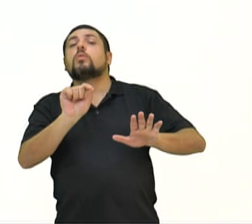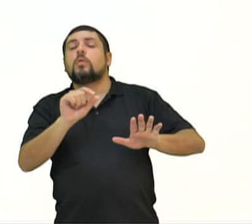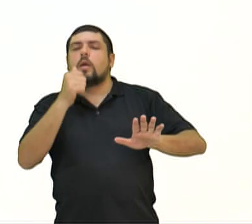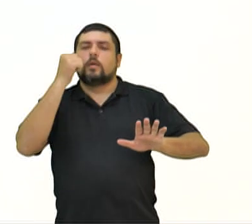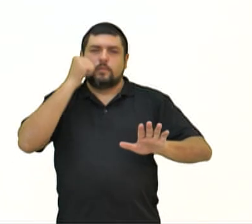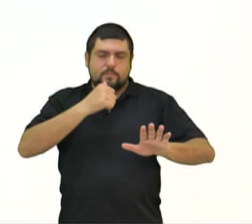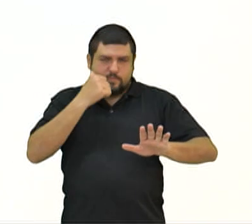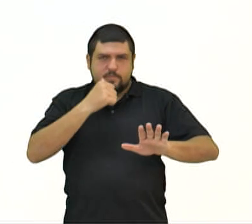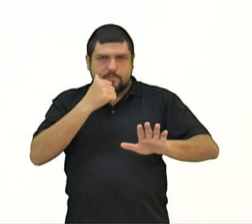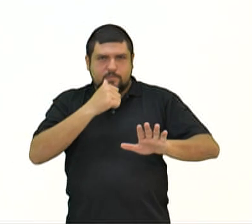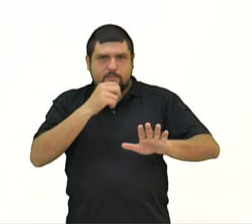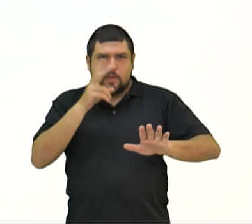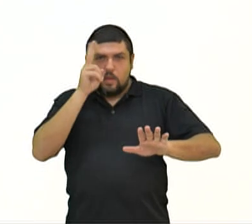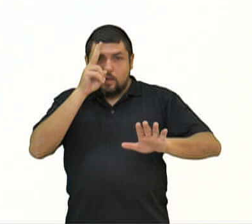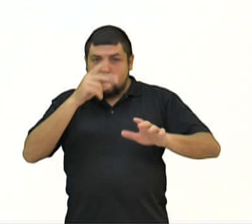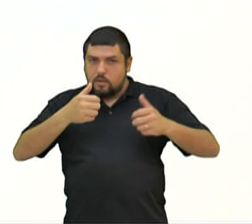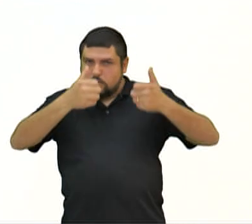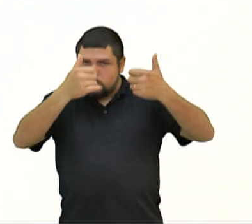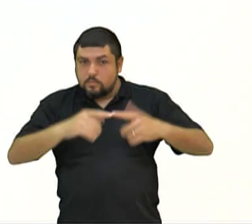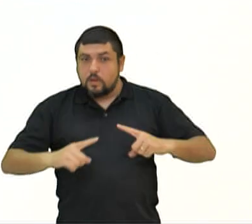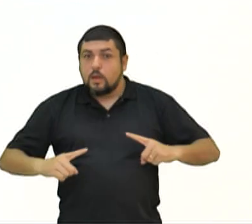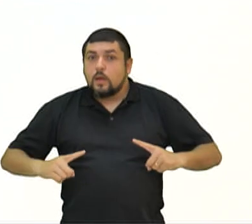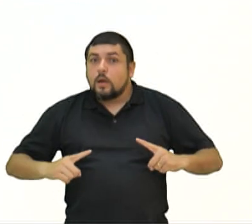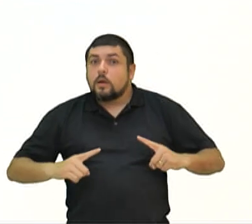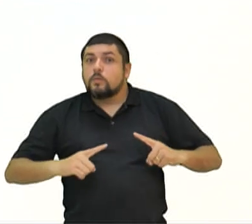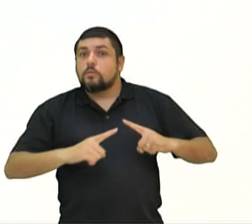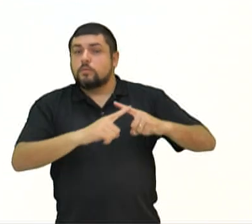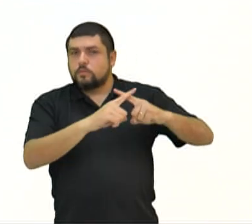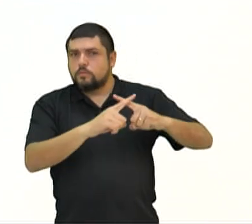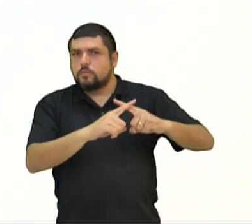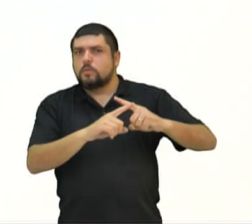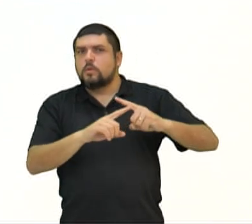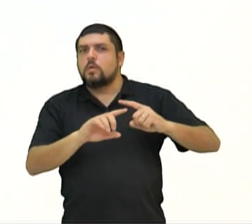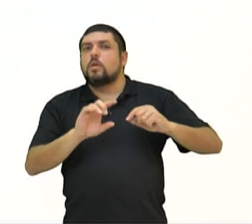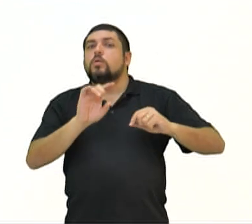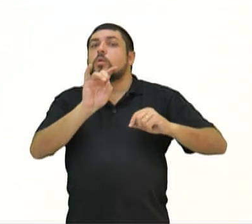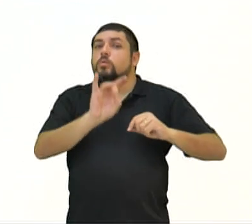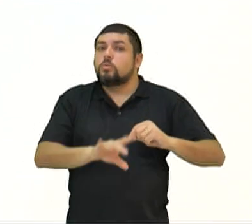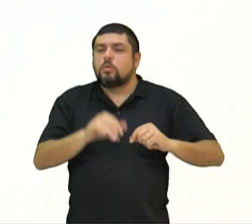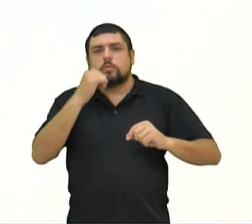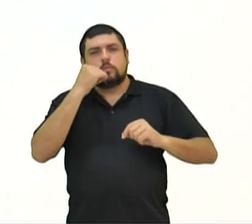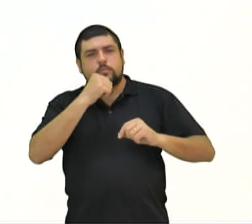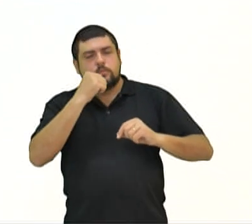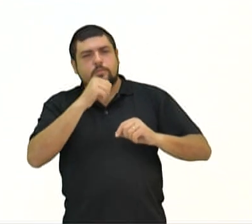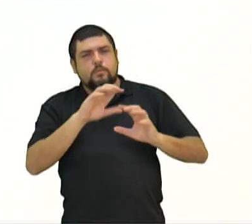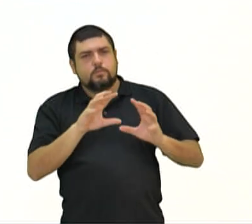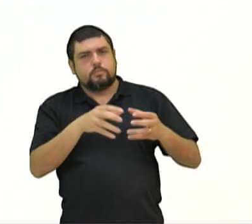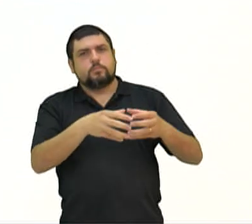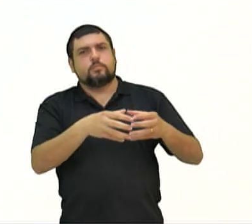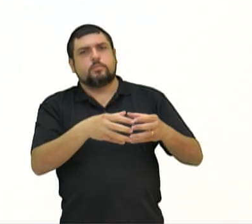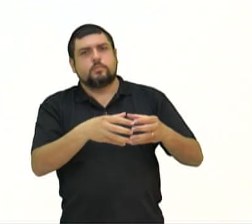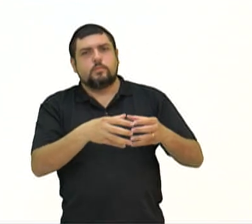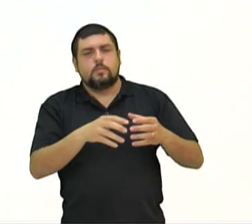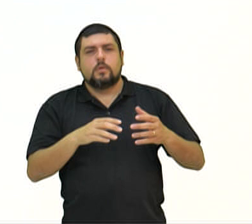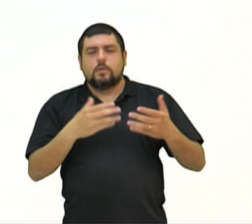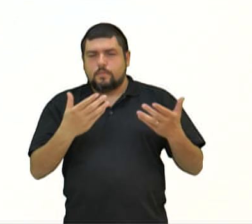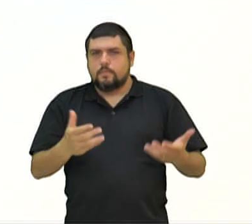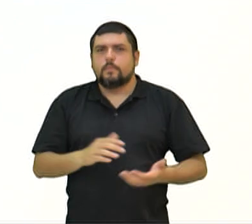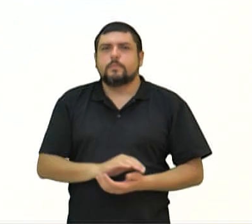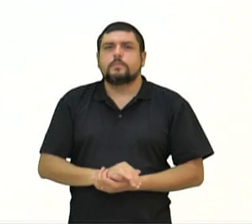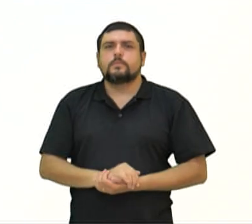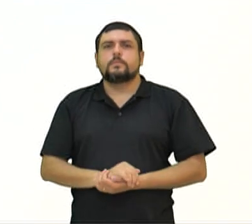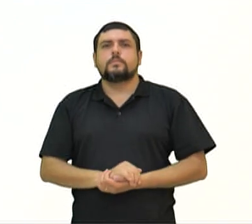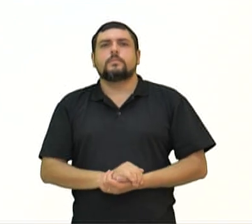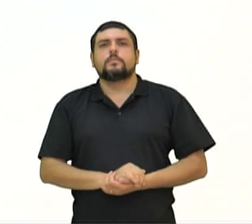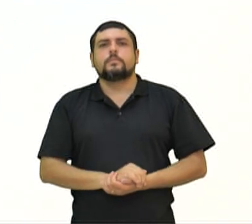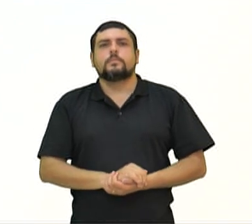para vocês que nas competições nós só temos competições de mulheres, somente competições